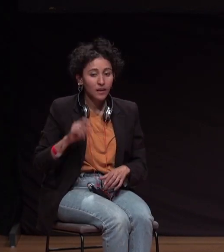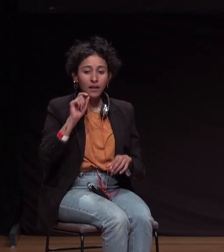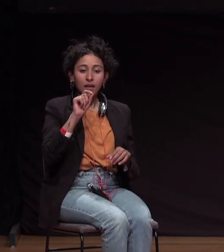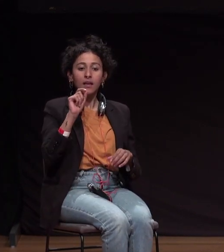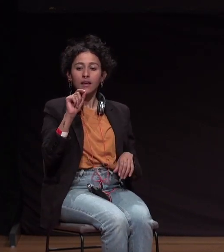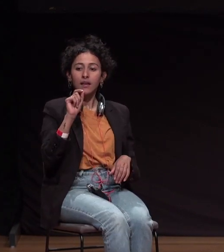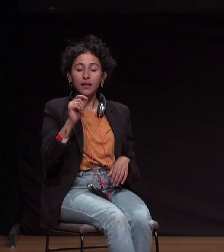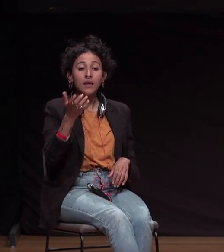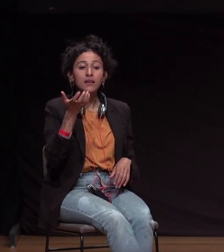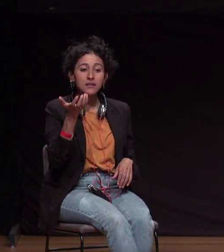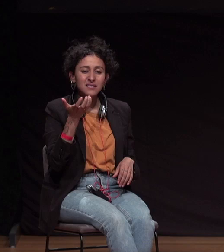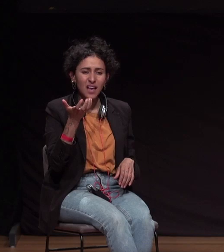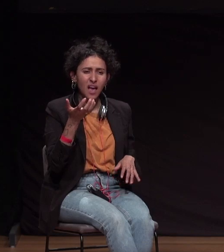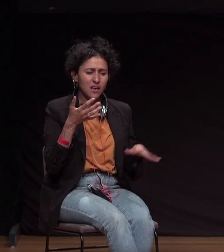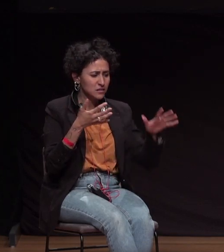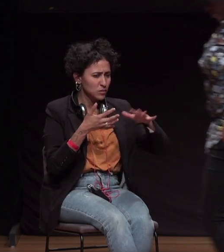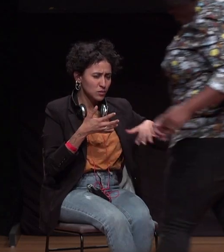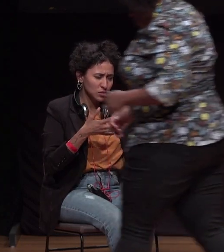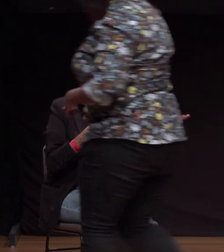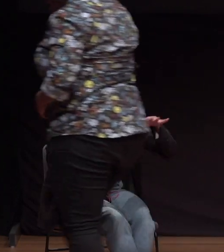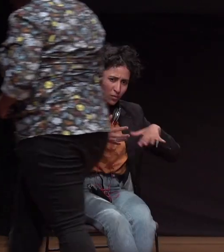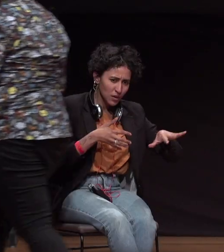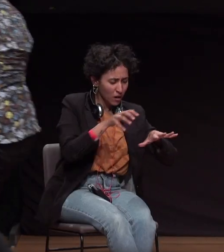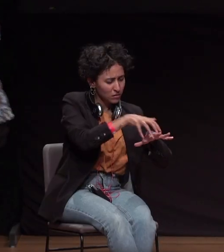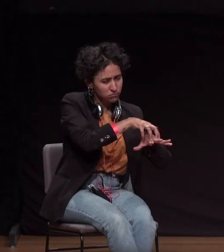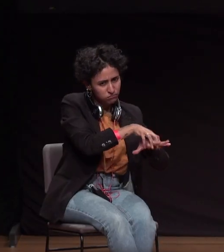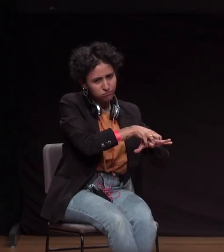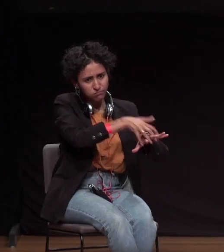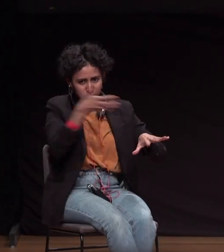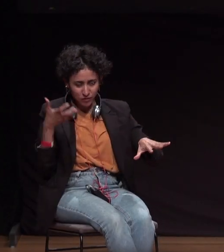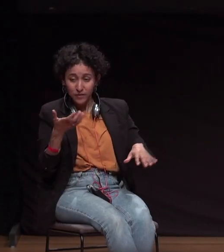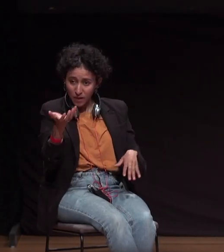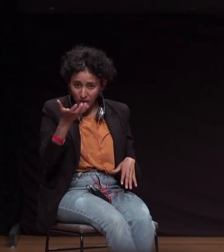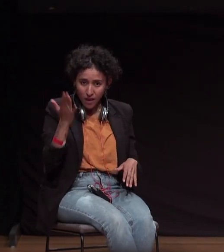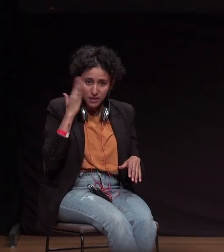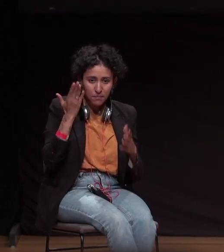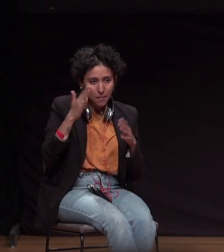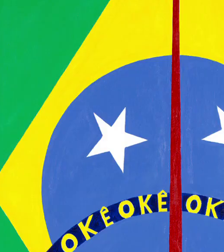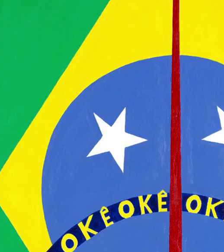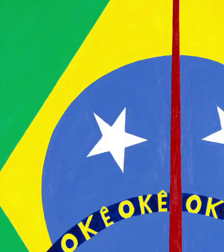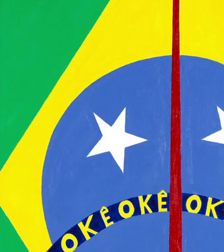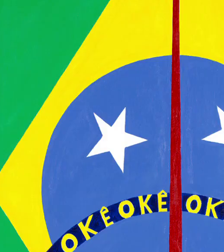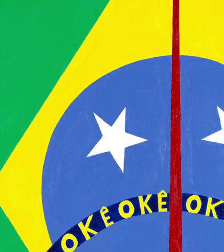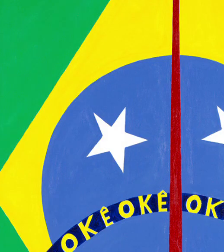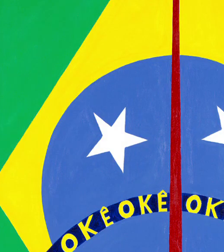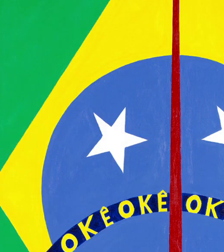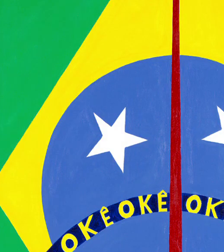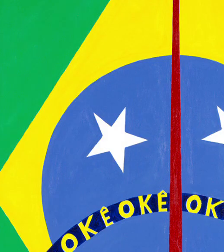publicações do Decolonize Displace, é só aparecer aqui no palco e falar com a gente. Obrigada.